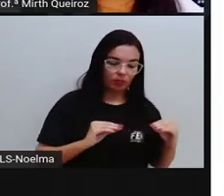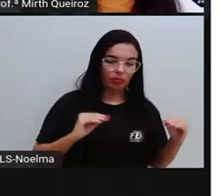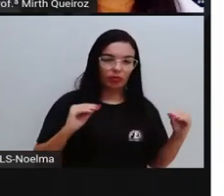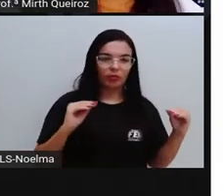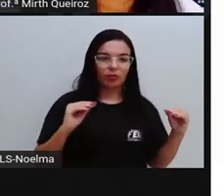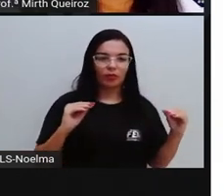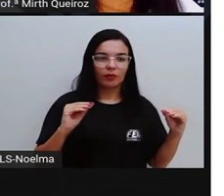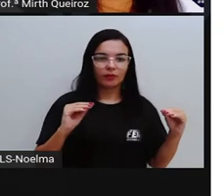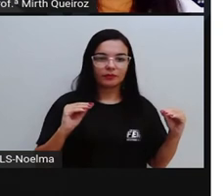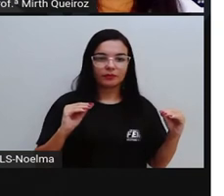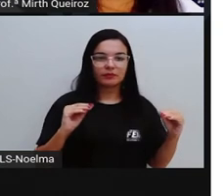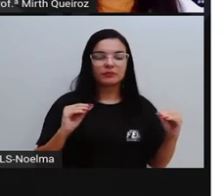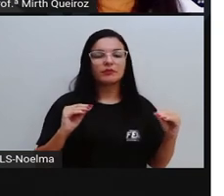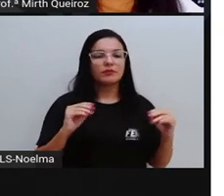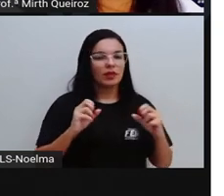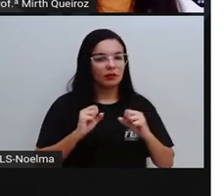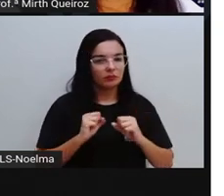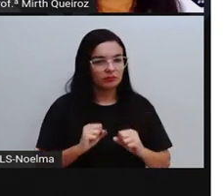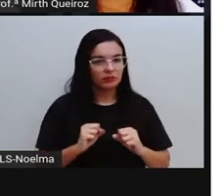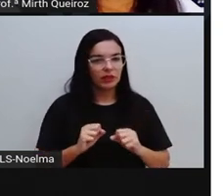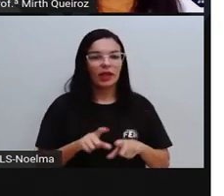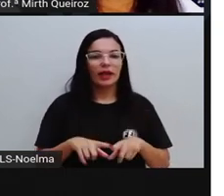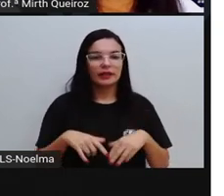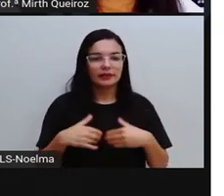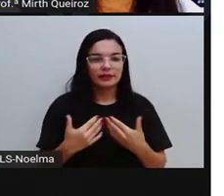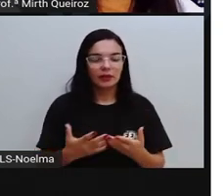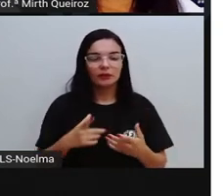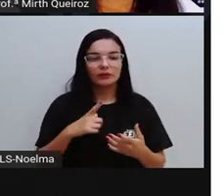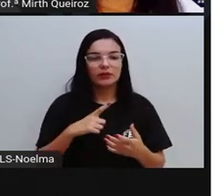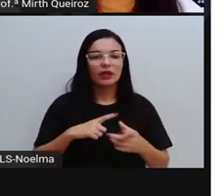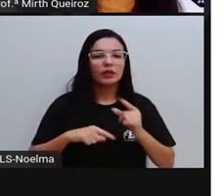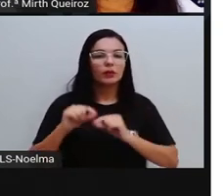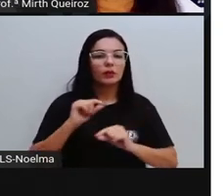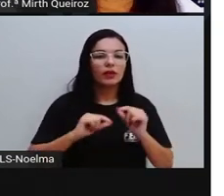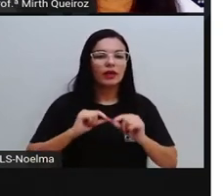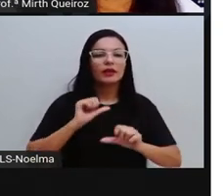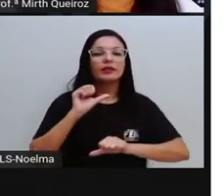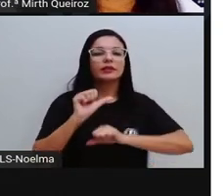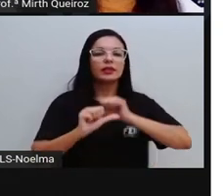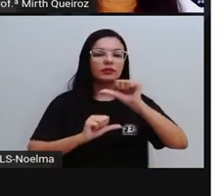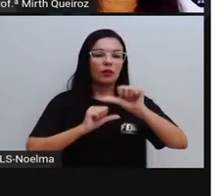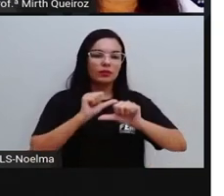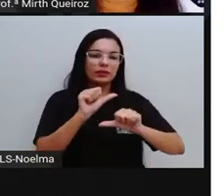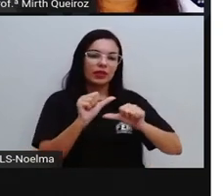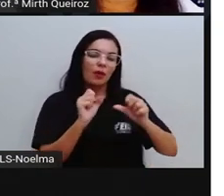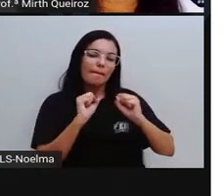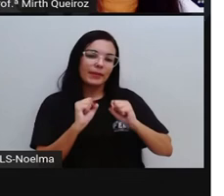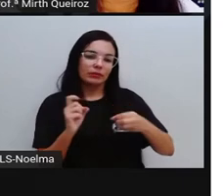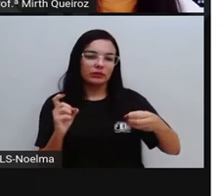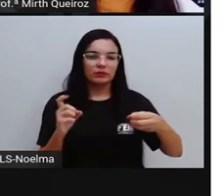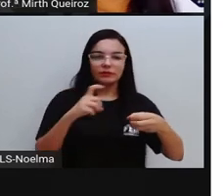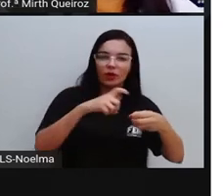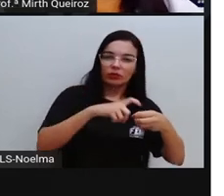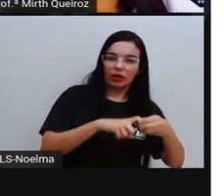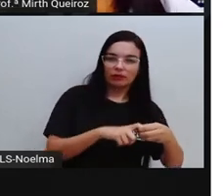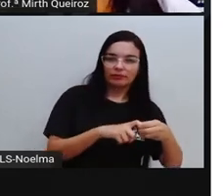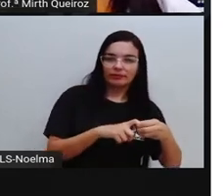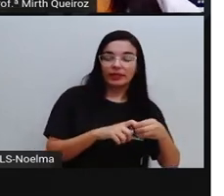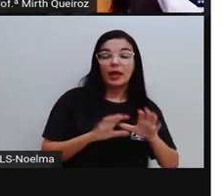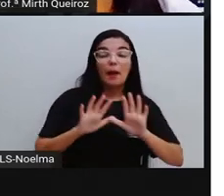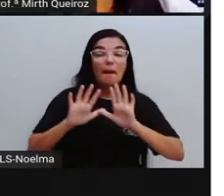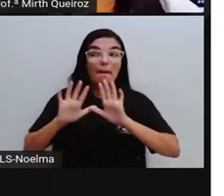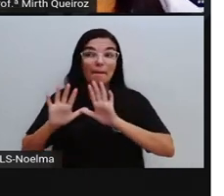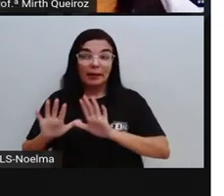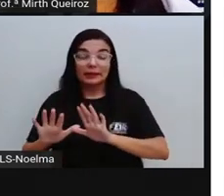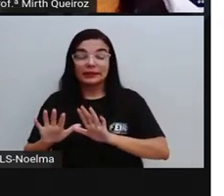ambiente, vai derreter o gelo e vai voltar aí a sua posição de água né, líquida.